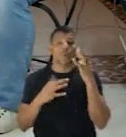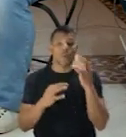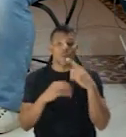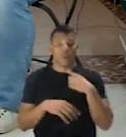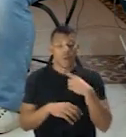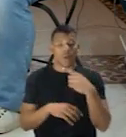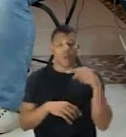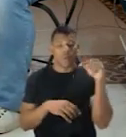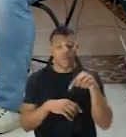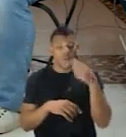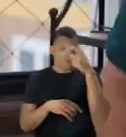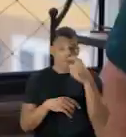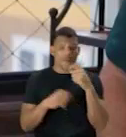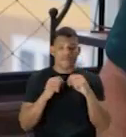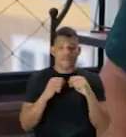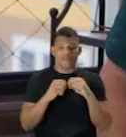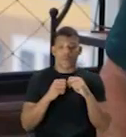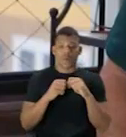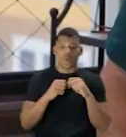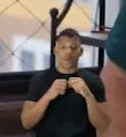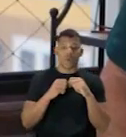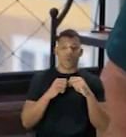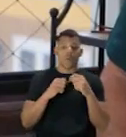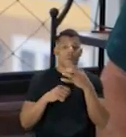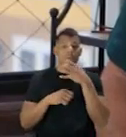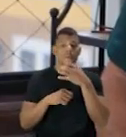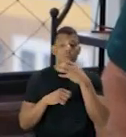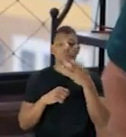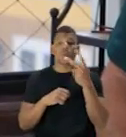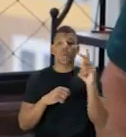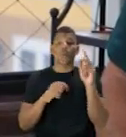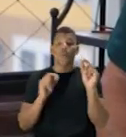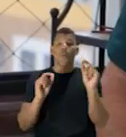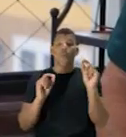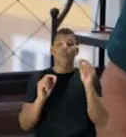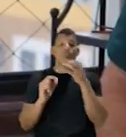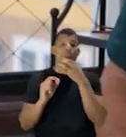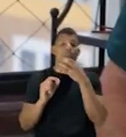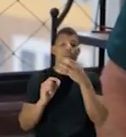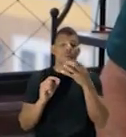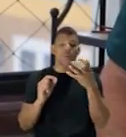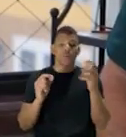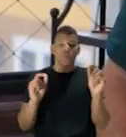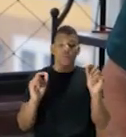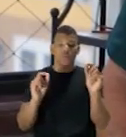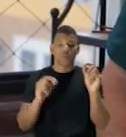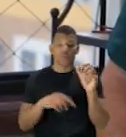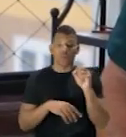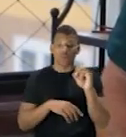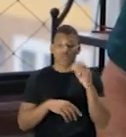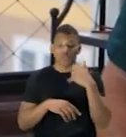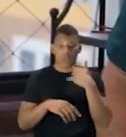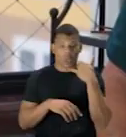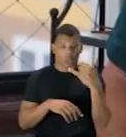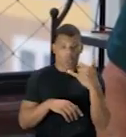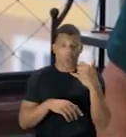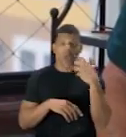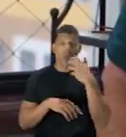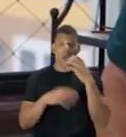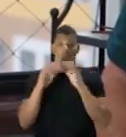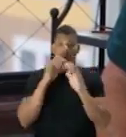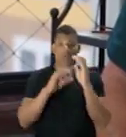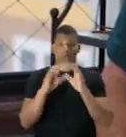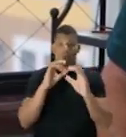só, tem um negócio aqui, o que eu fiz aí. Vê o que tu acha. Pra ele, se eu